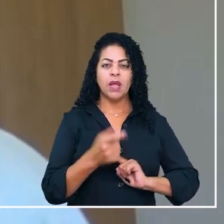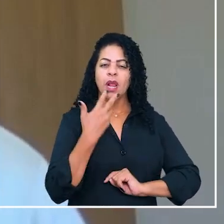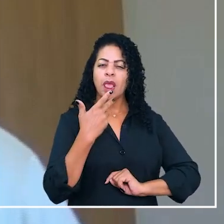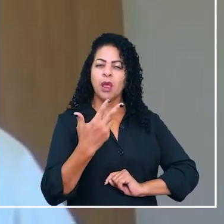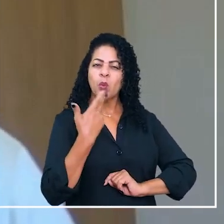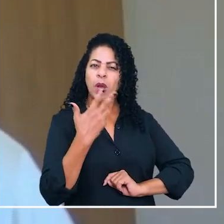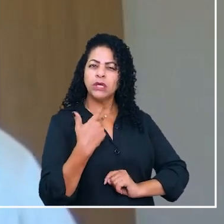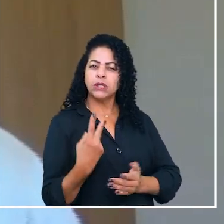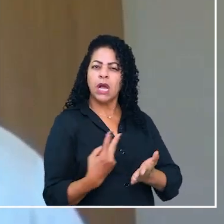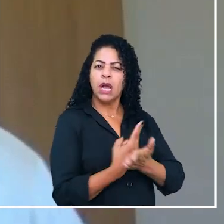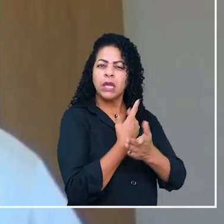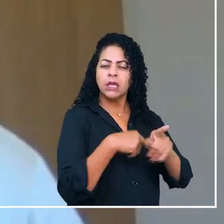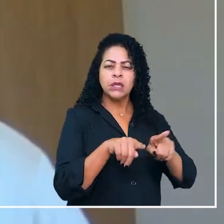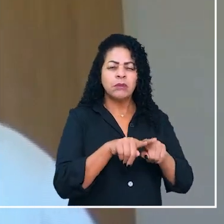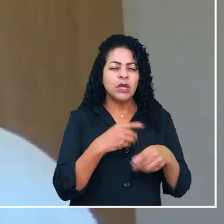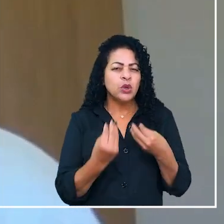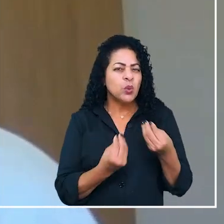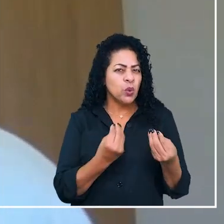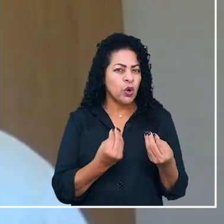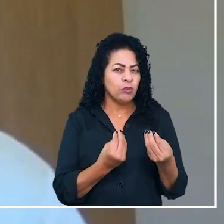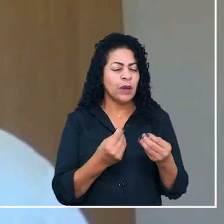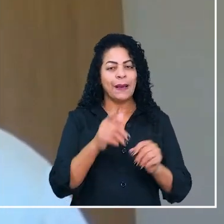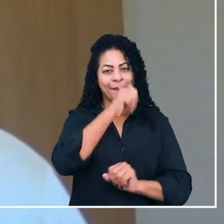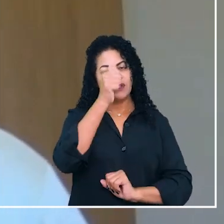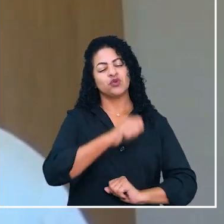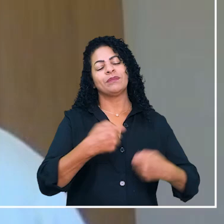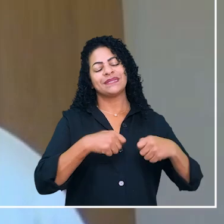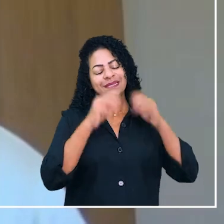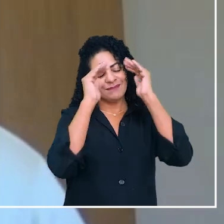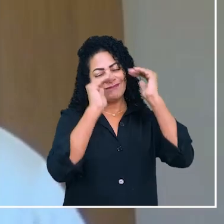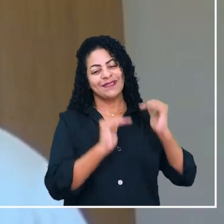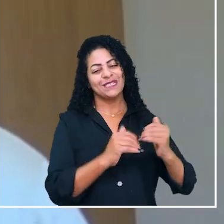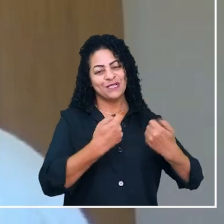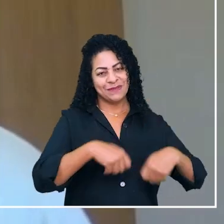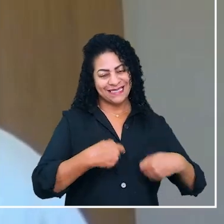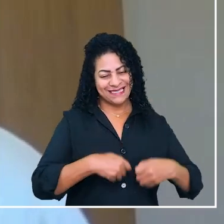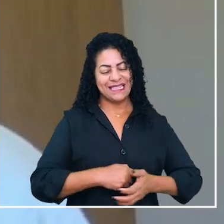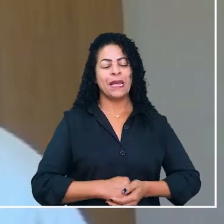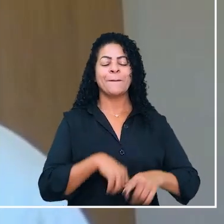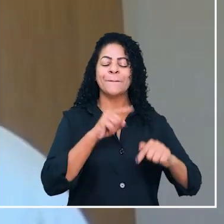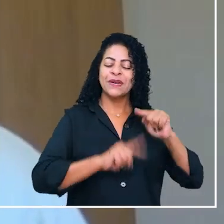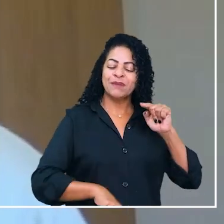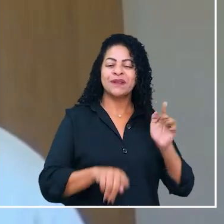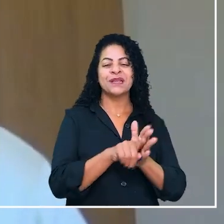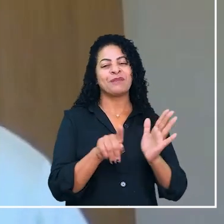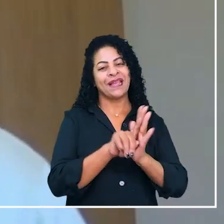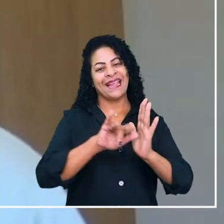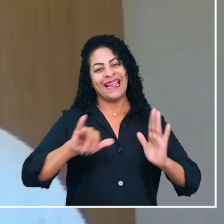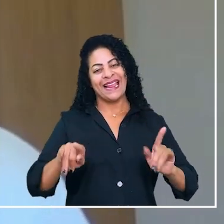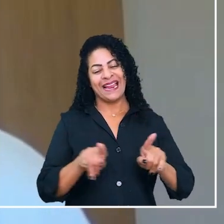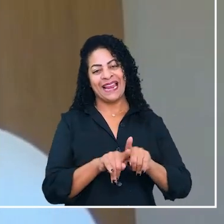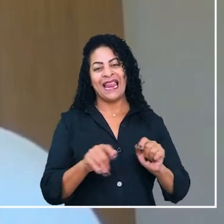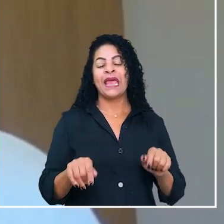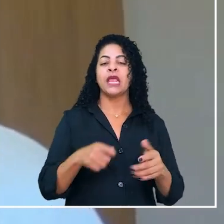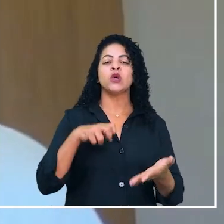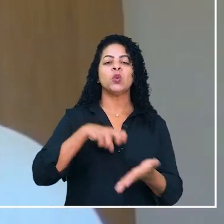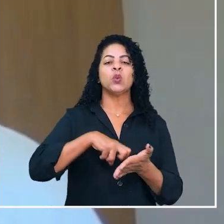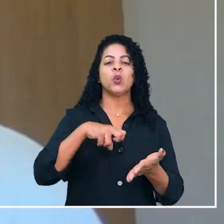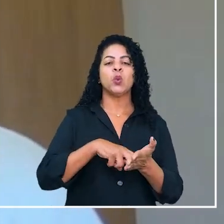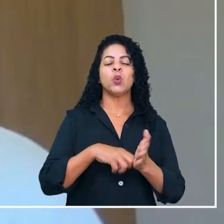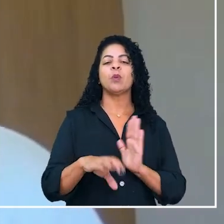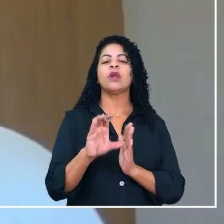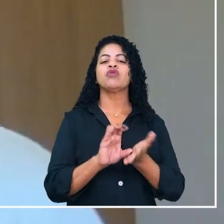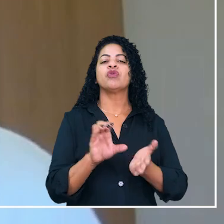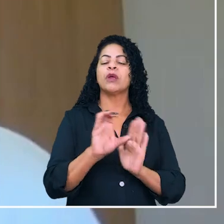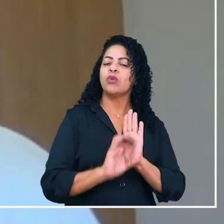linguagem, de informações e de material que ofendam a dignidade da vítima e testemunha, também proibidos por lei, pelo Código Penal, e